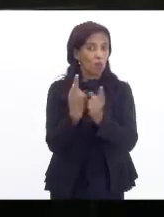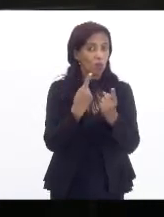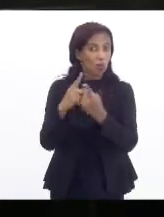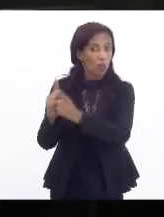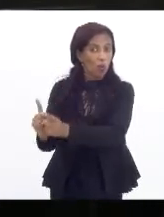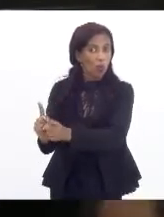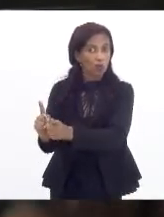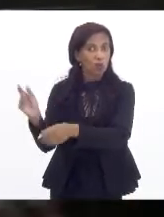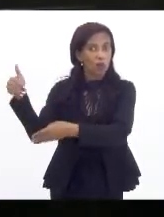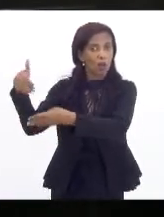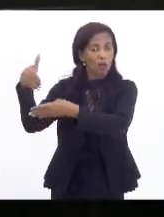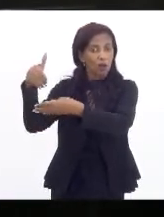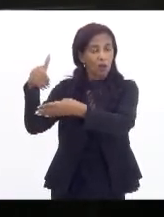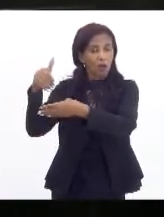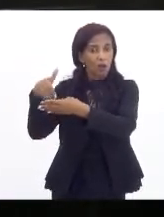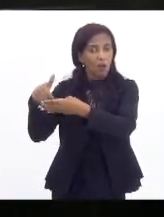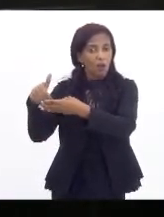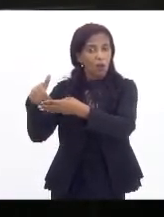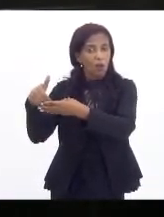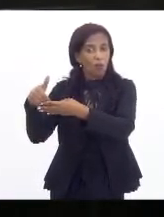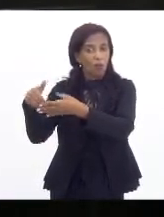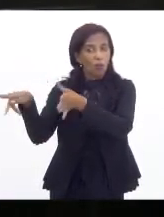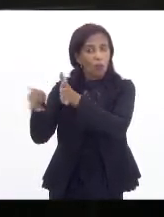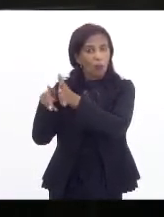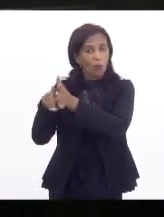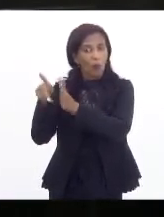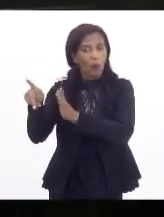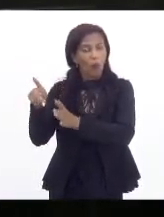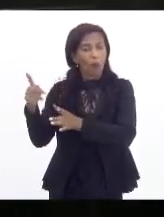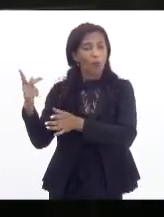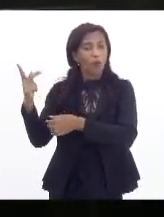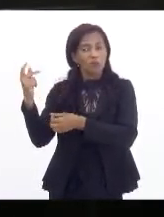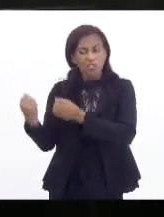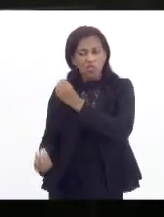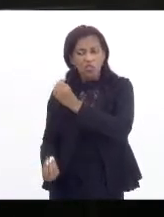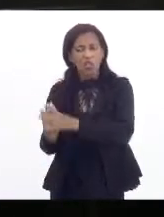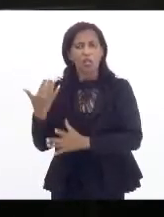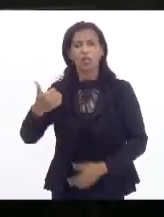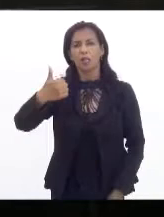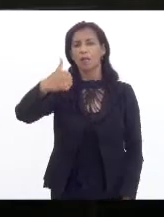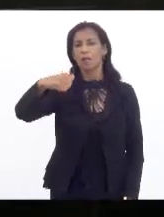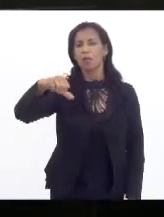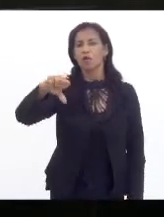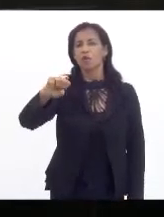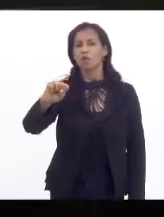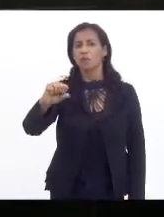contraria a vocação original da Petrobras desde que criada em